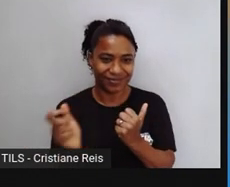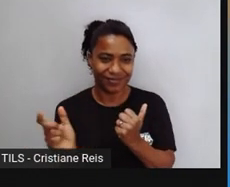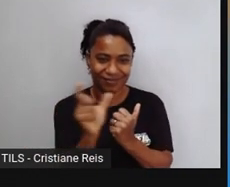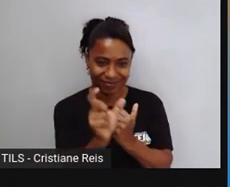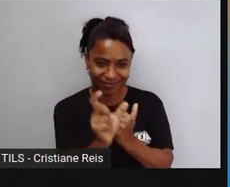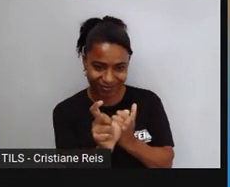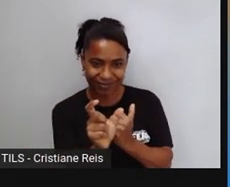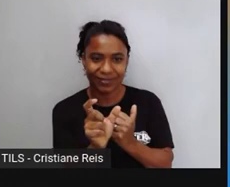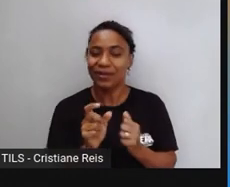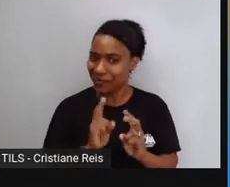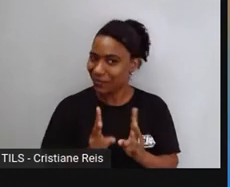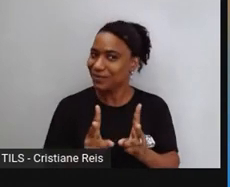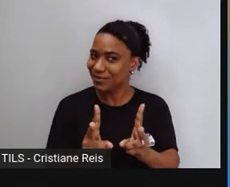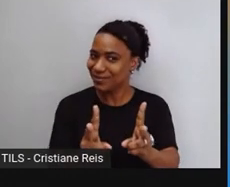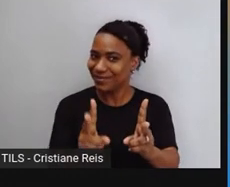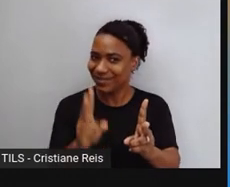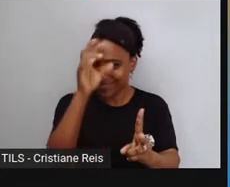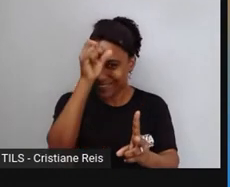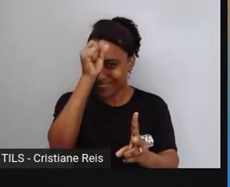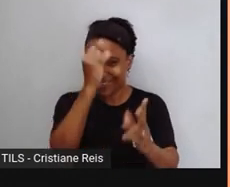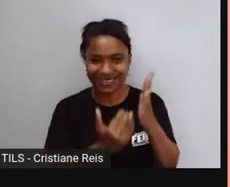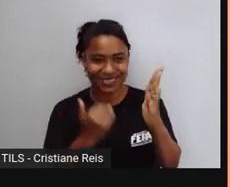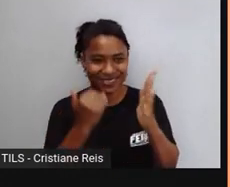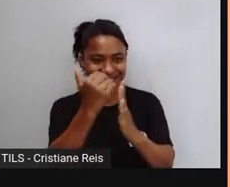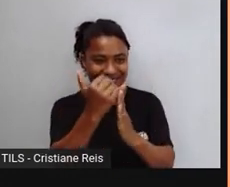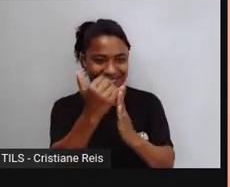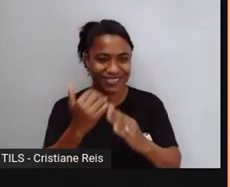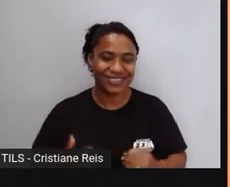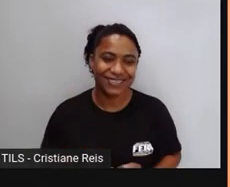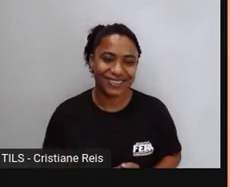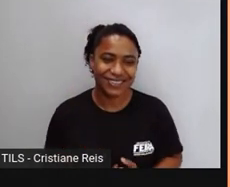nós temos muito a aprender hoje. Let's go!